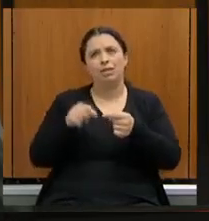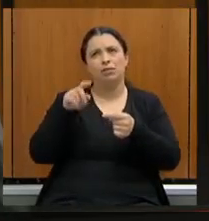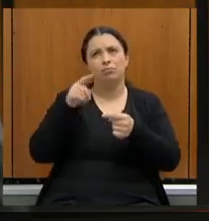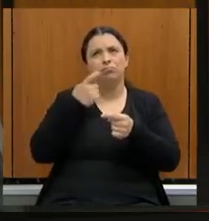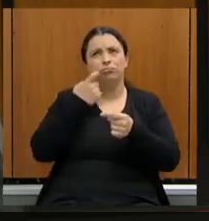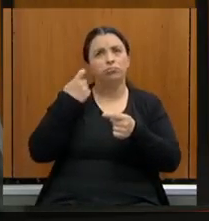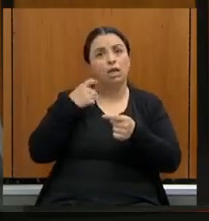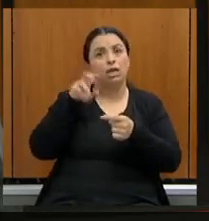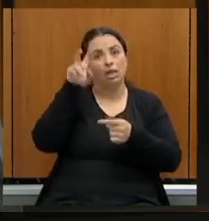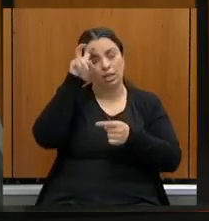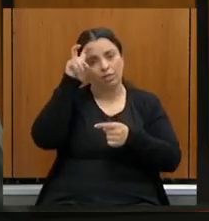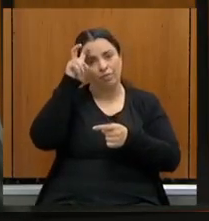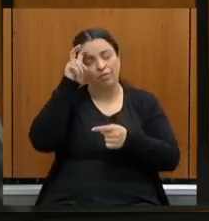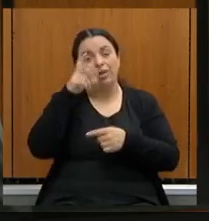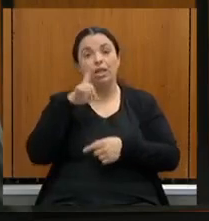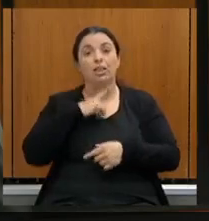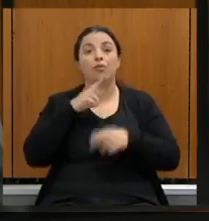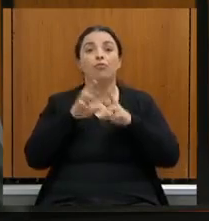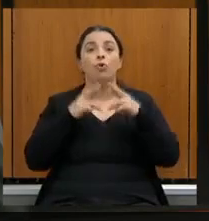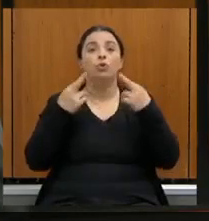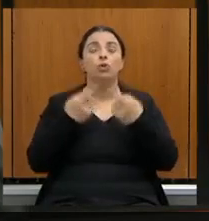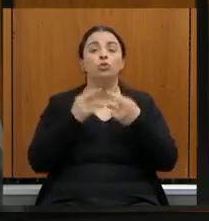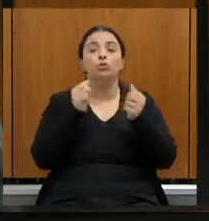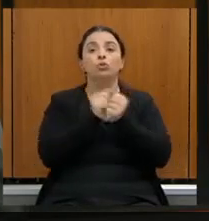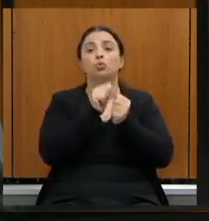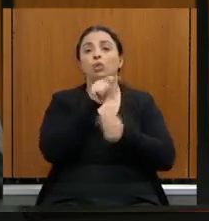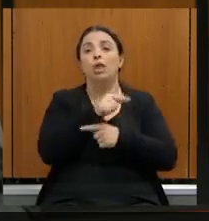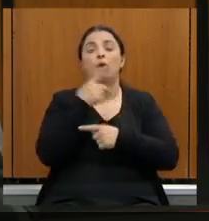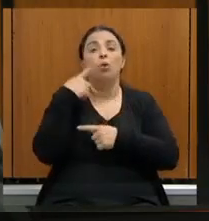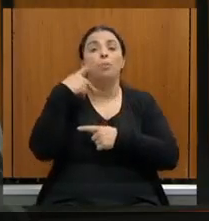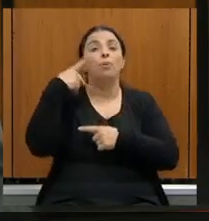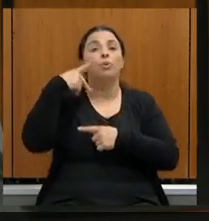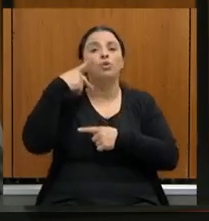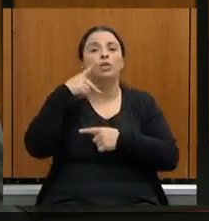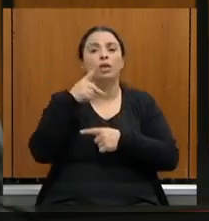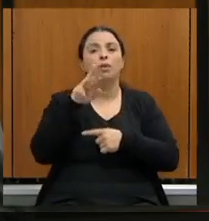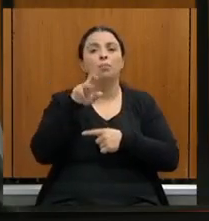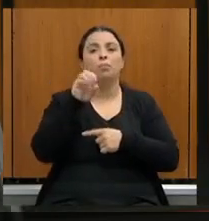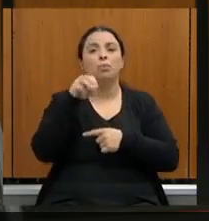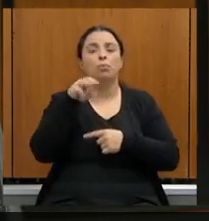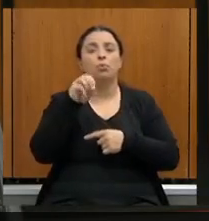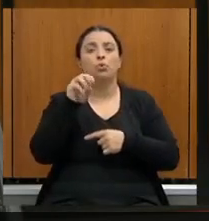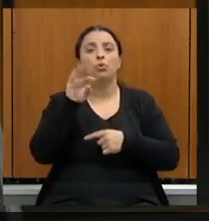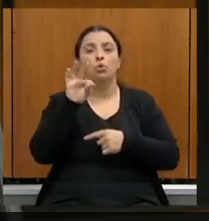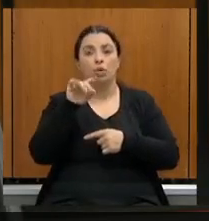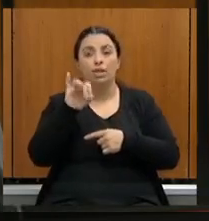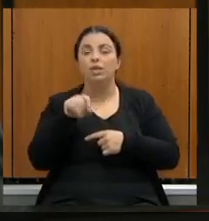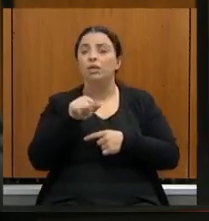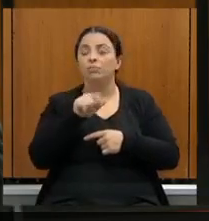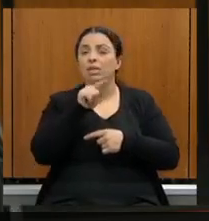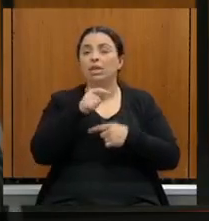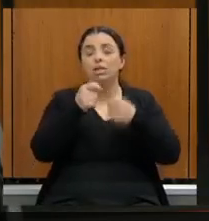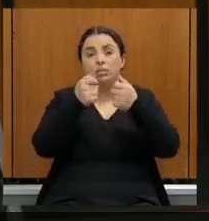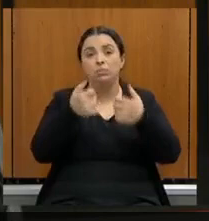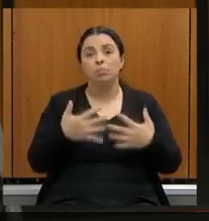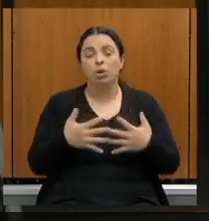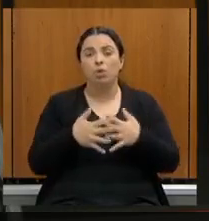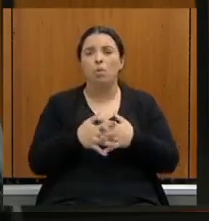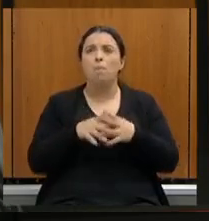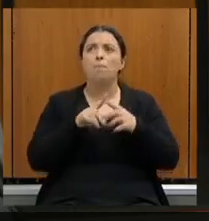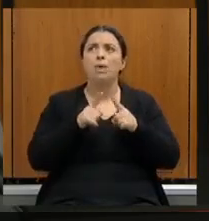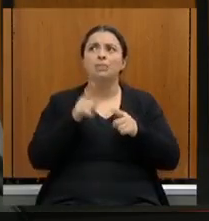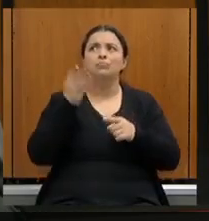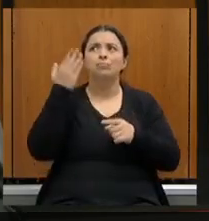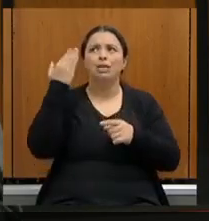estivemos em reunião, com a promotoria, com o doutor Marcelo, explicando tudo isso, para ele, mas já havia tido uma